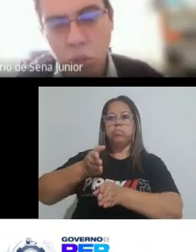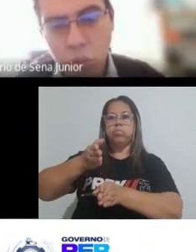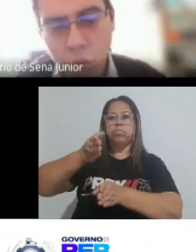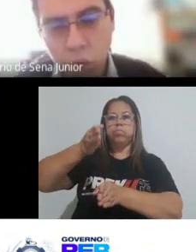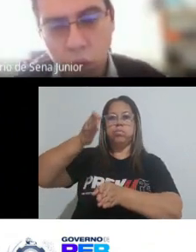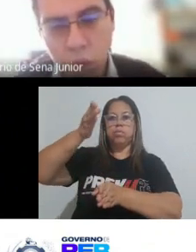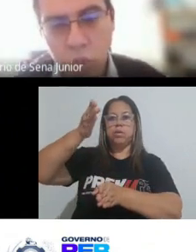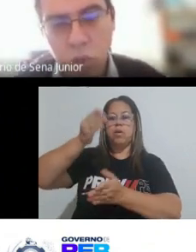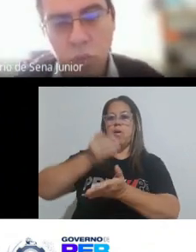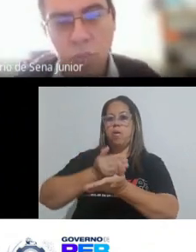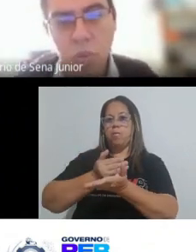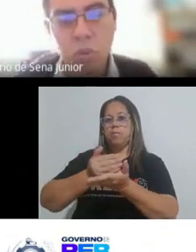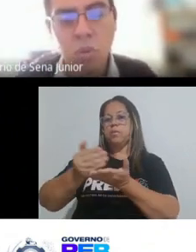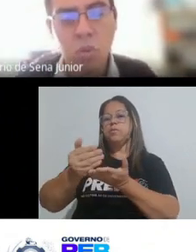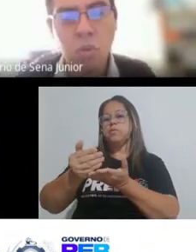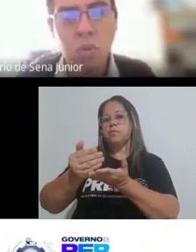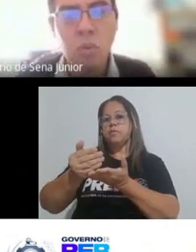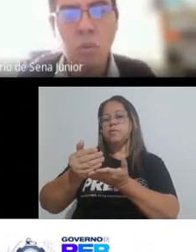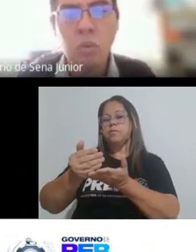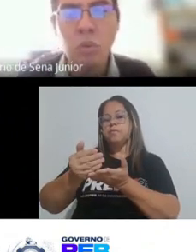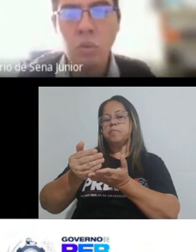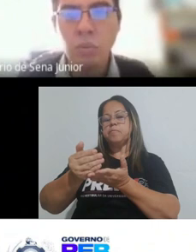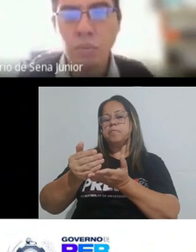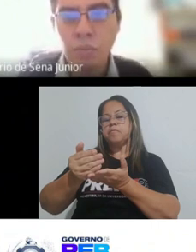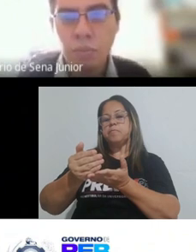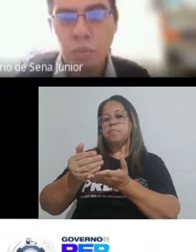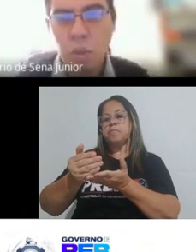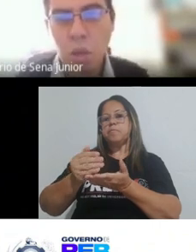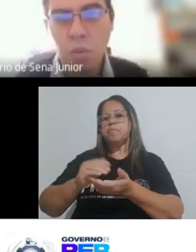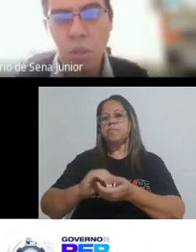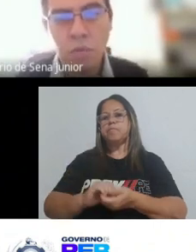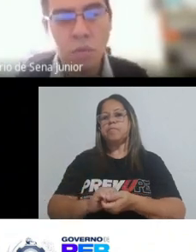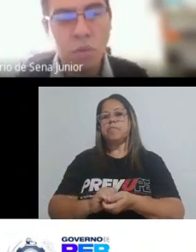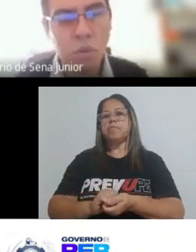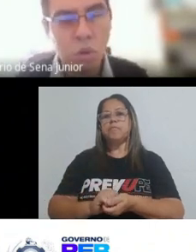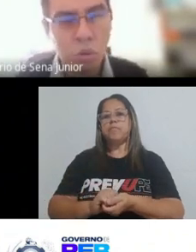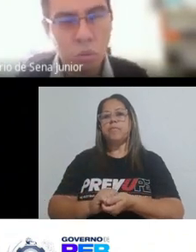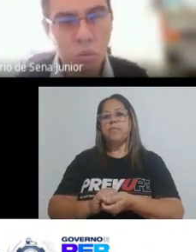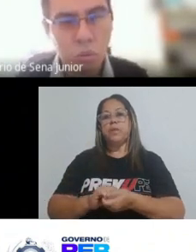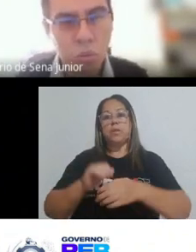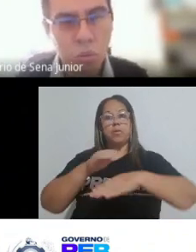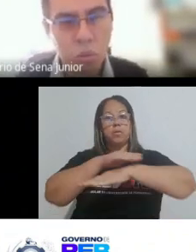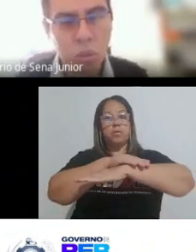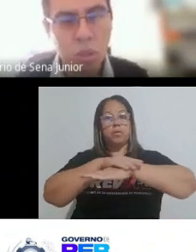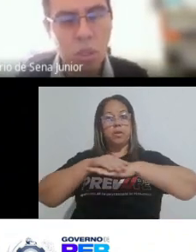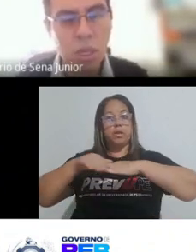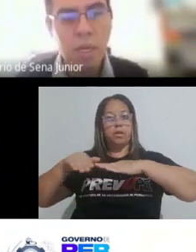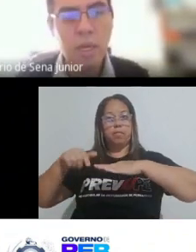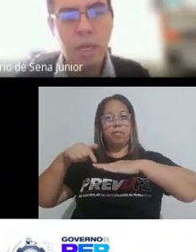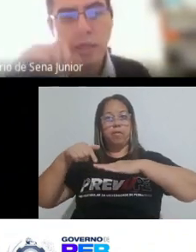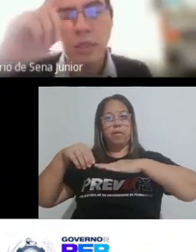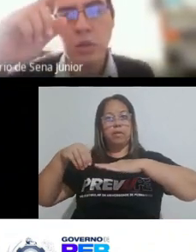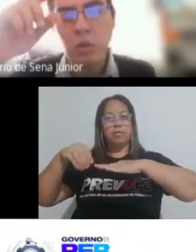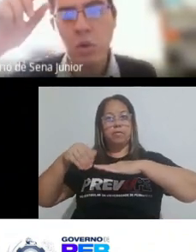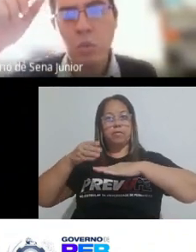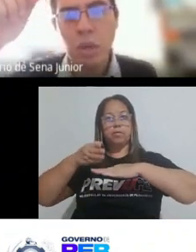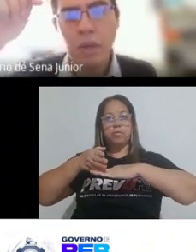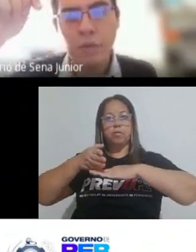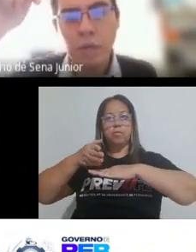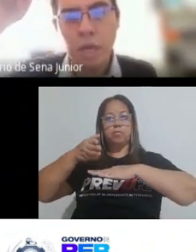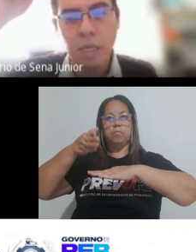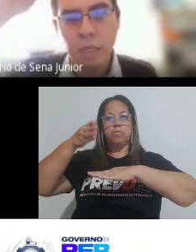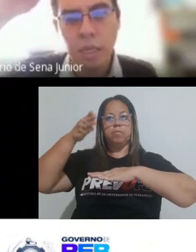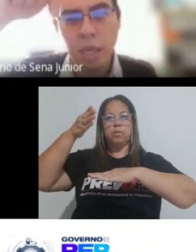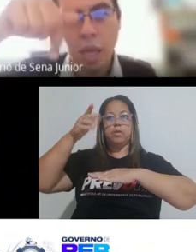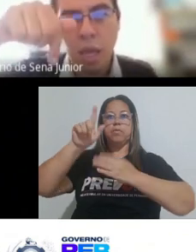nós colocamos ao nível do solo e ela cresce. Então, como a